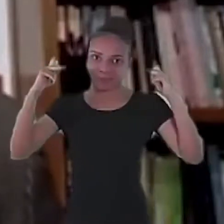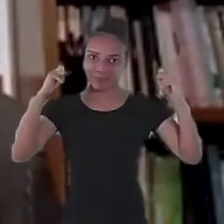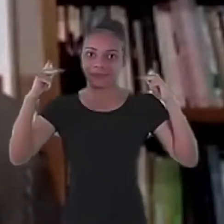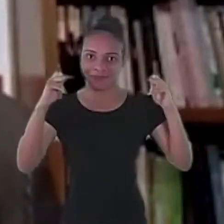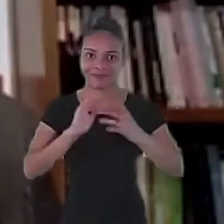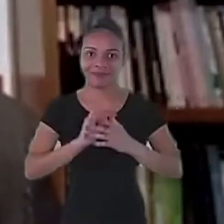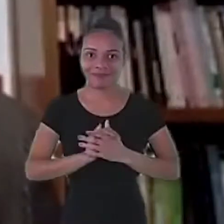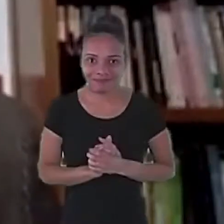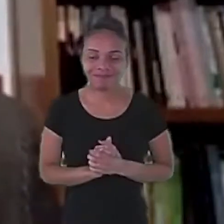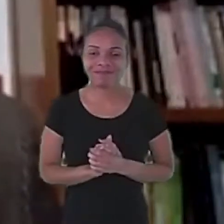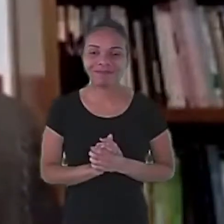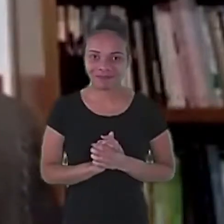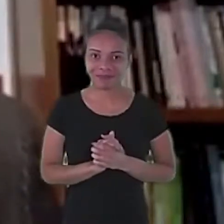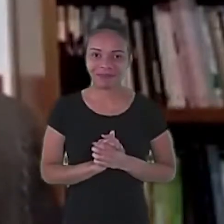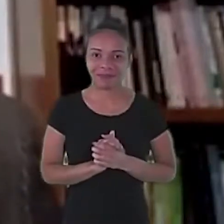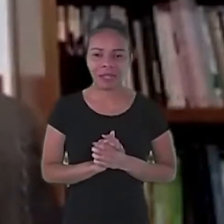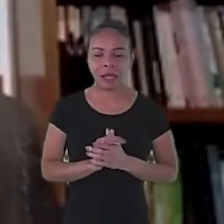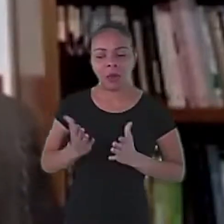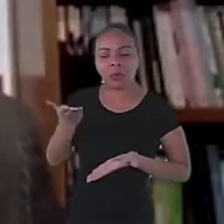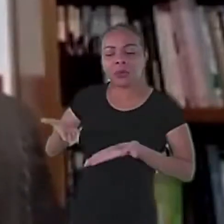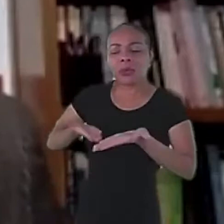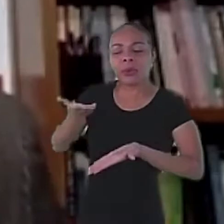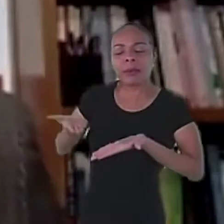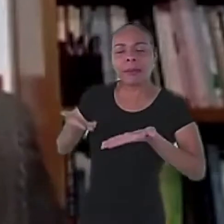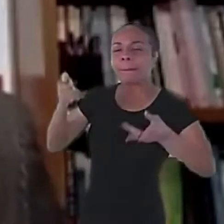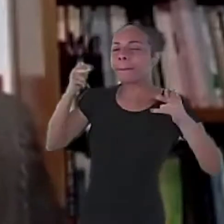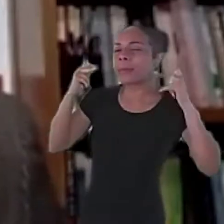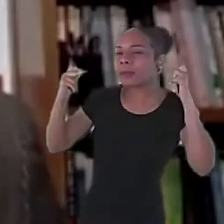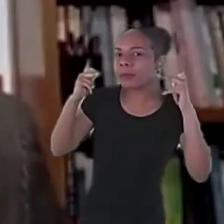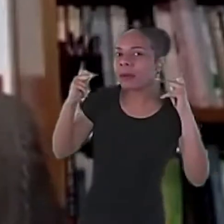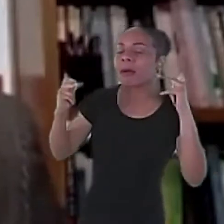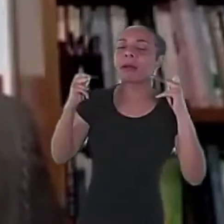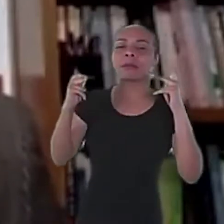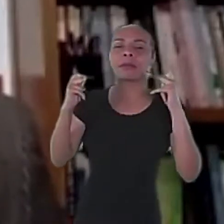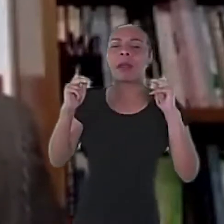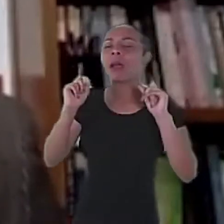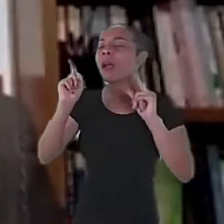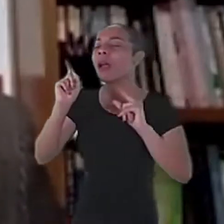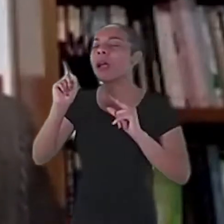O tratamento psicanalítico ele é